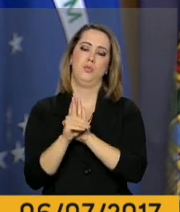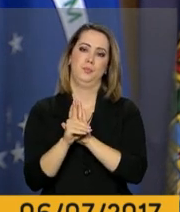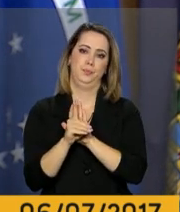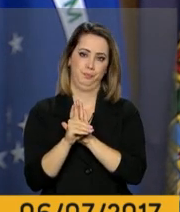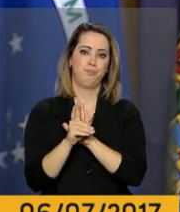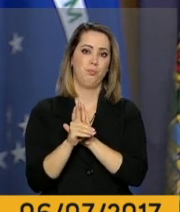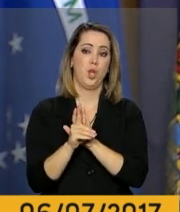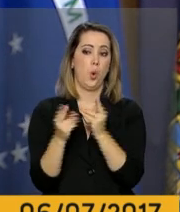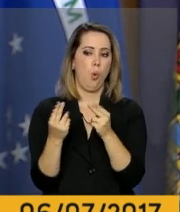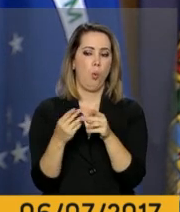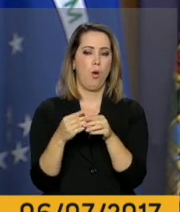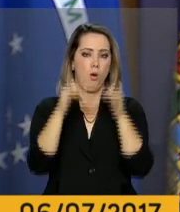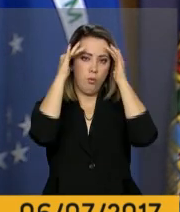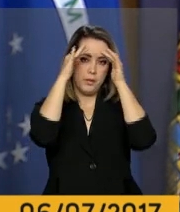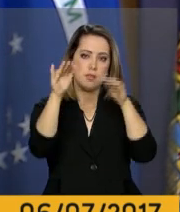o texto